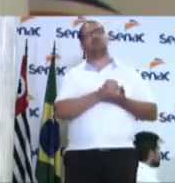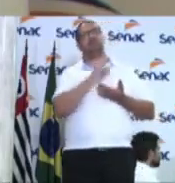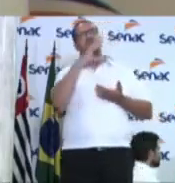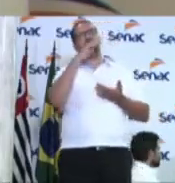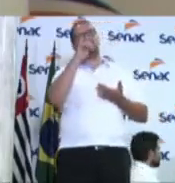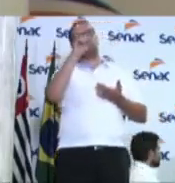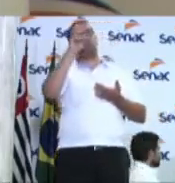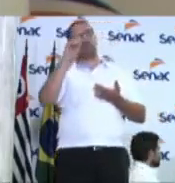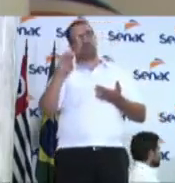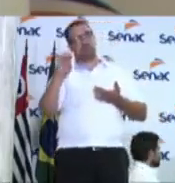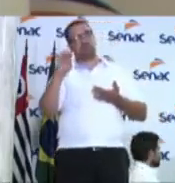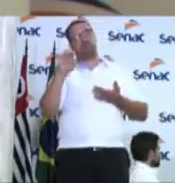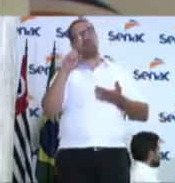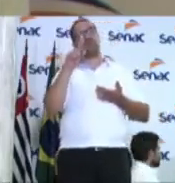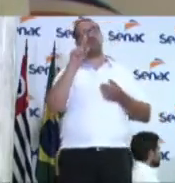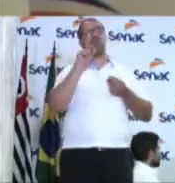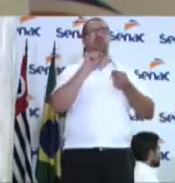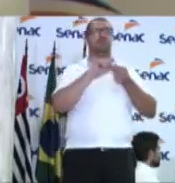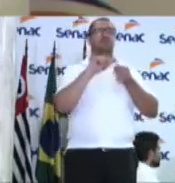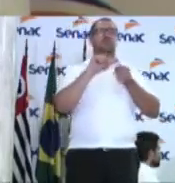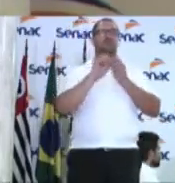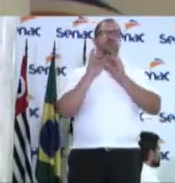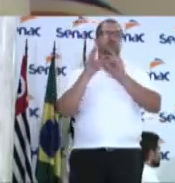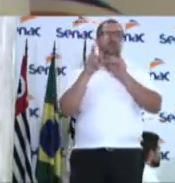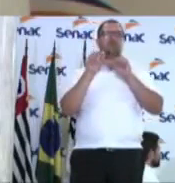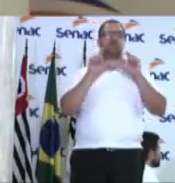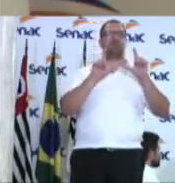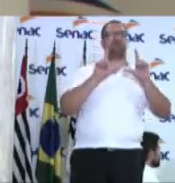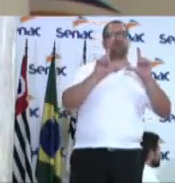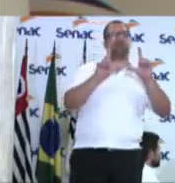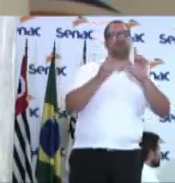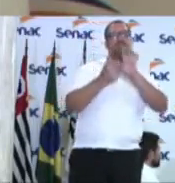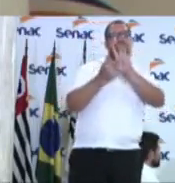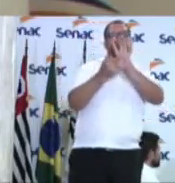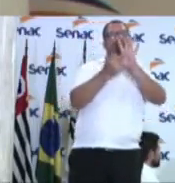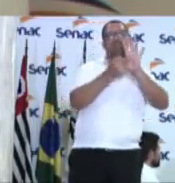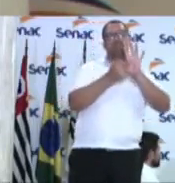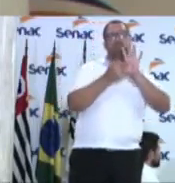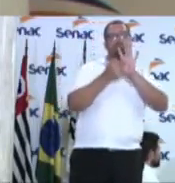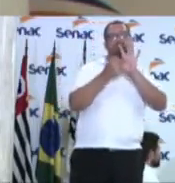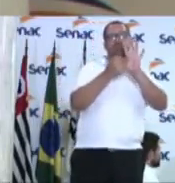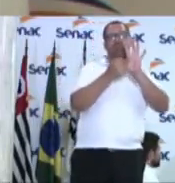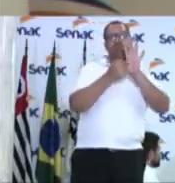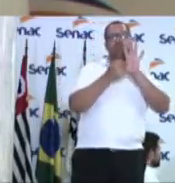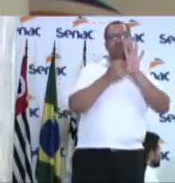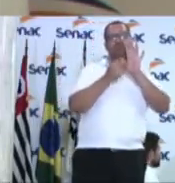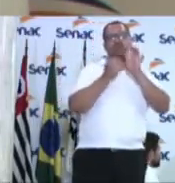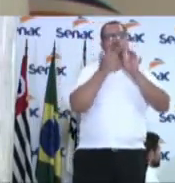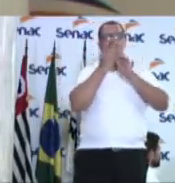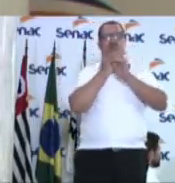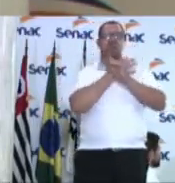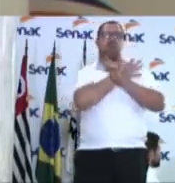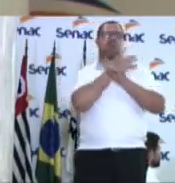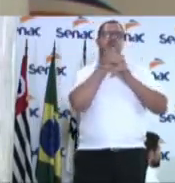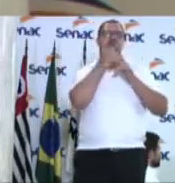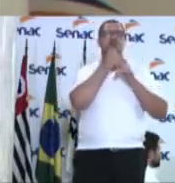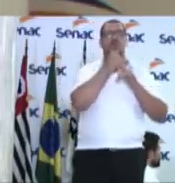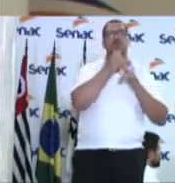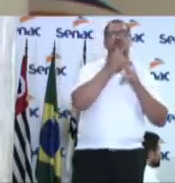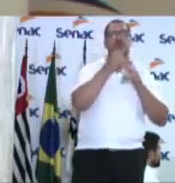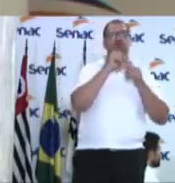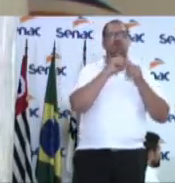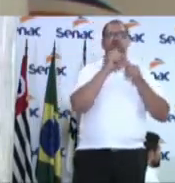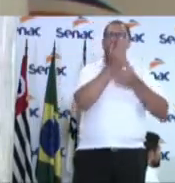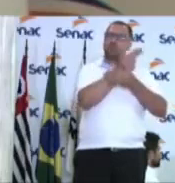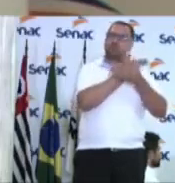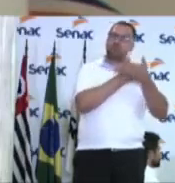de Cannes, que eles pegaram todos os posters machistas e deram na mão de artistas femininas para eles